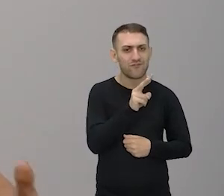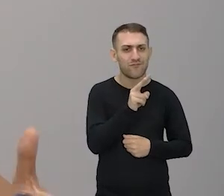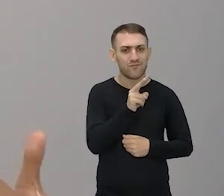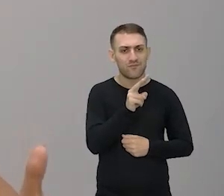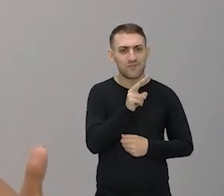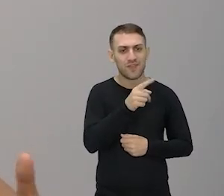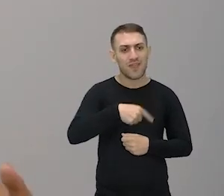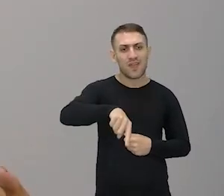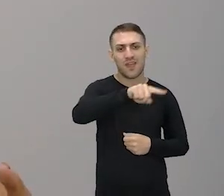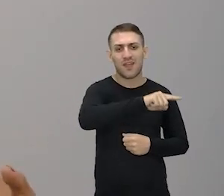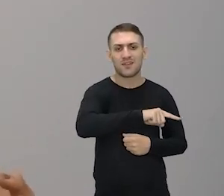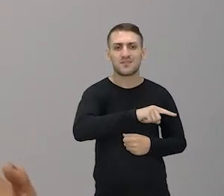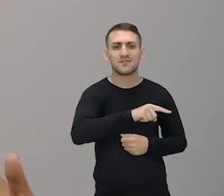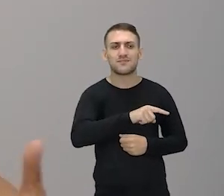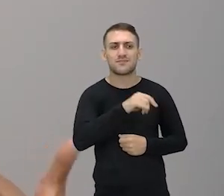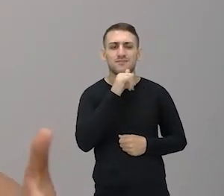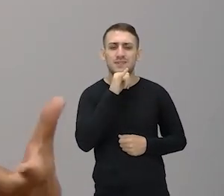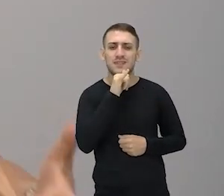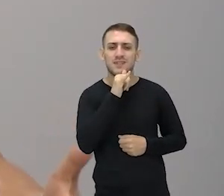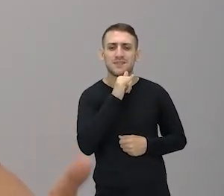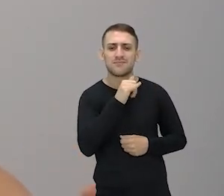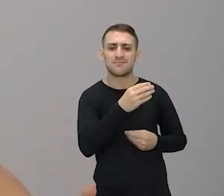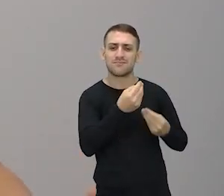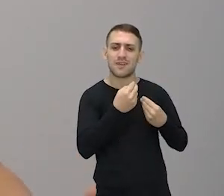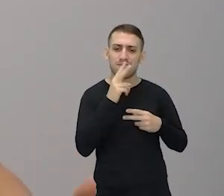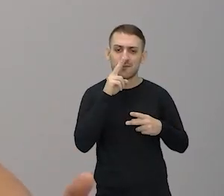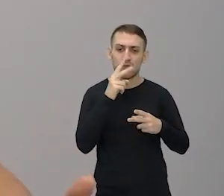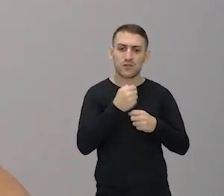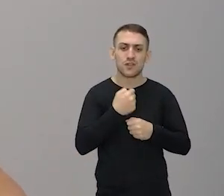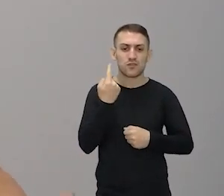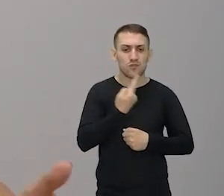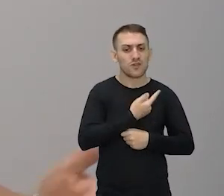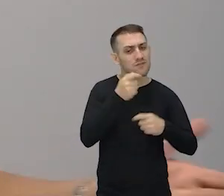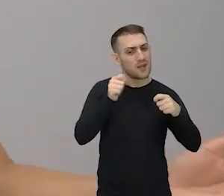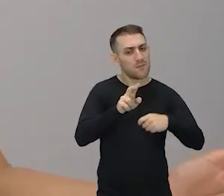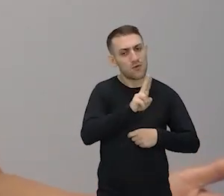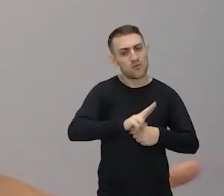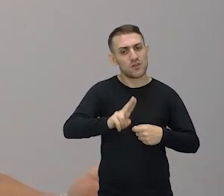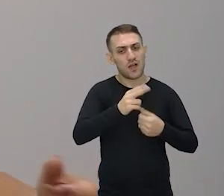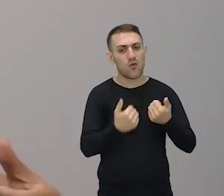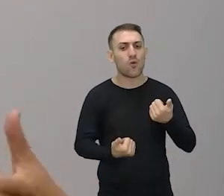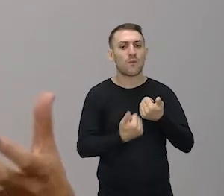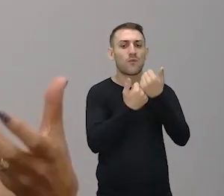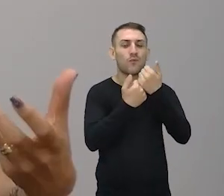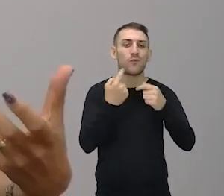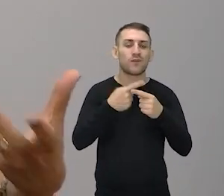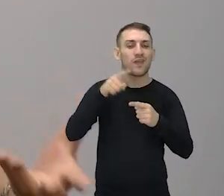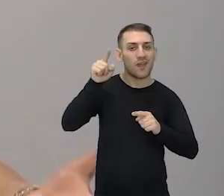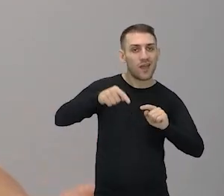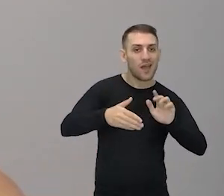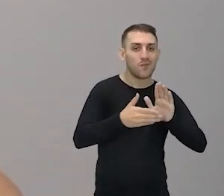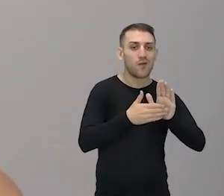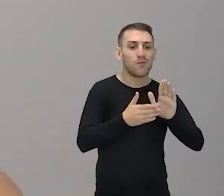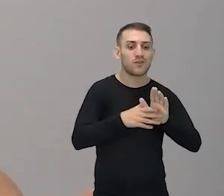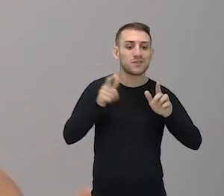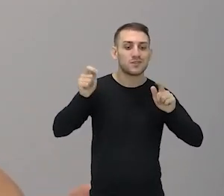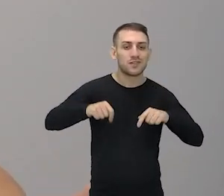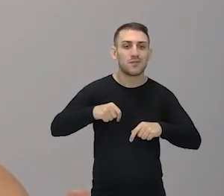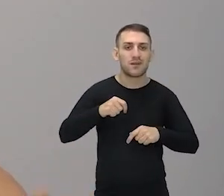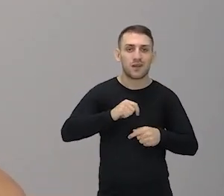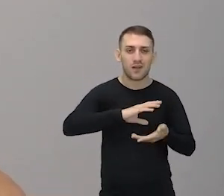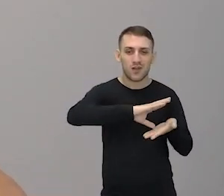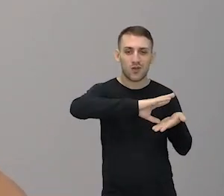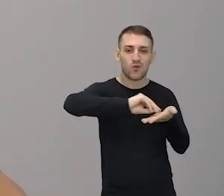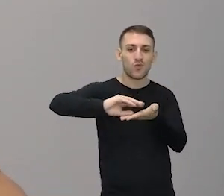elas nos inspiram e devem nos servir como norteador, né, que foi a proposta, que possa ser replicado,